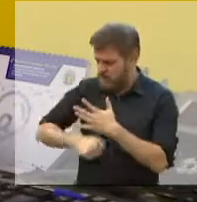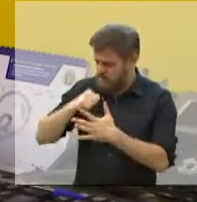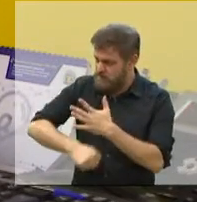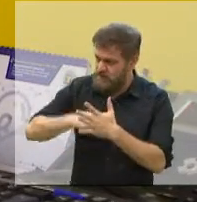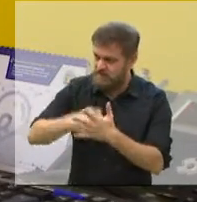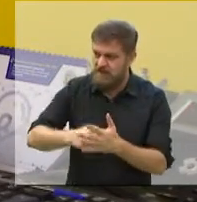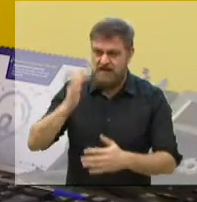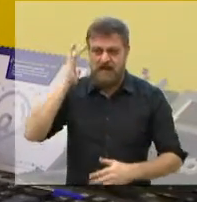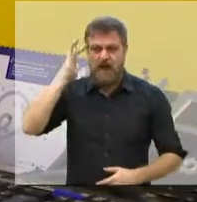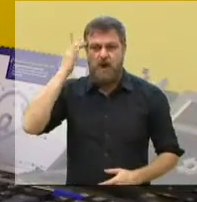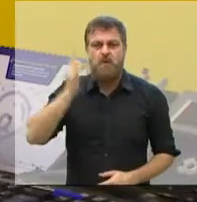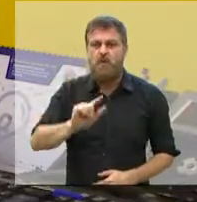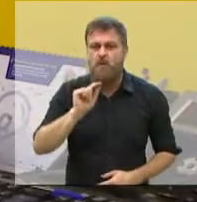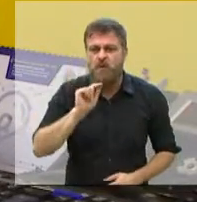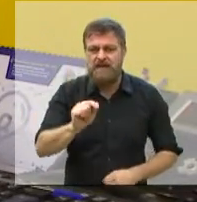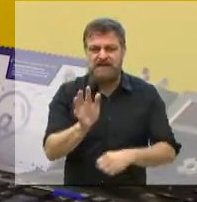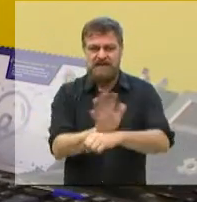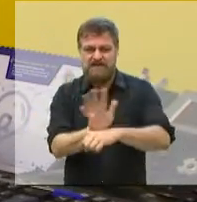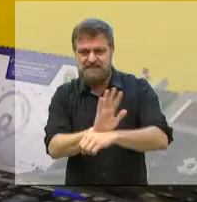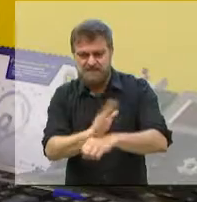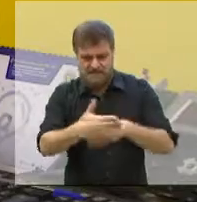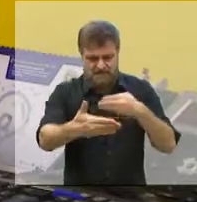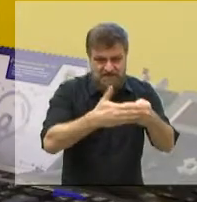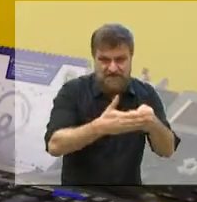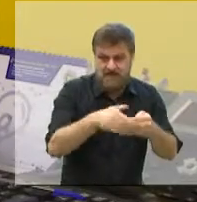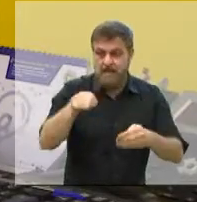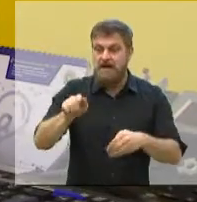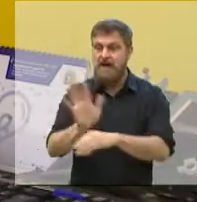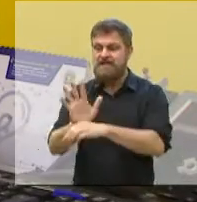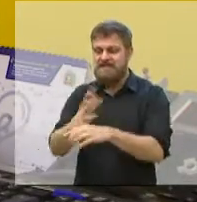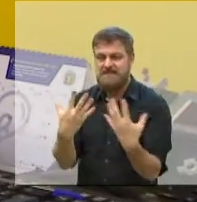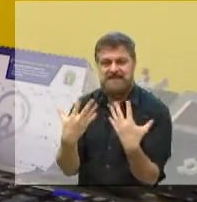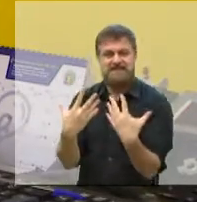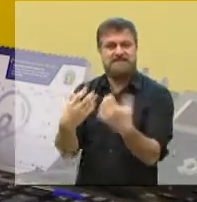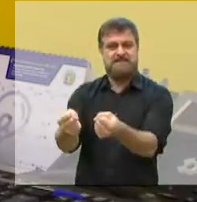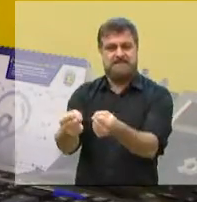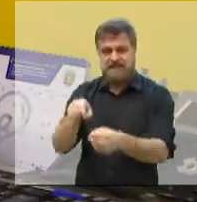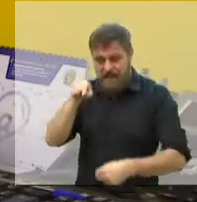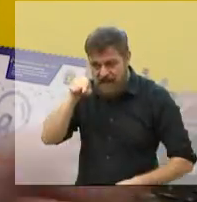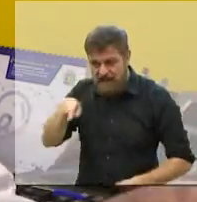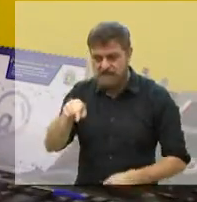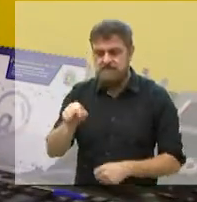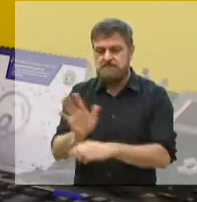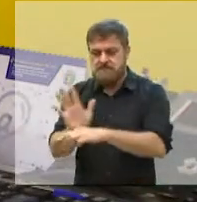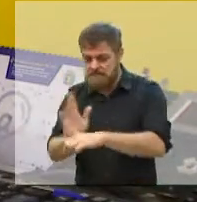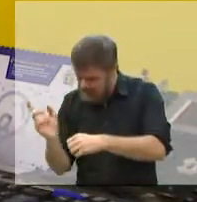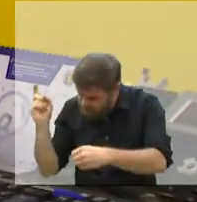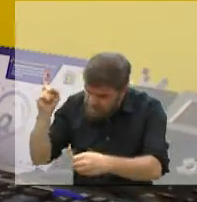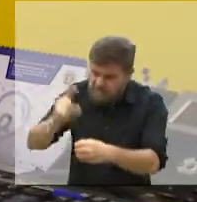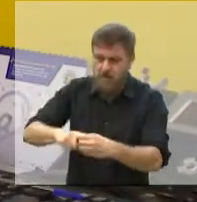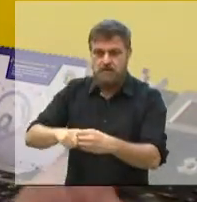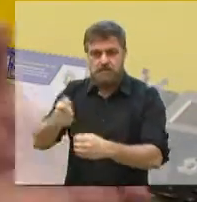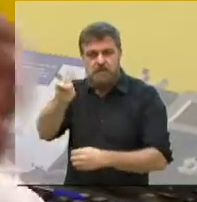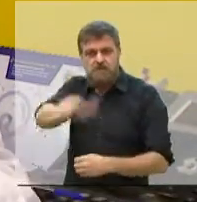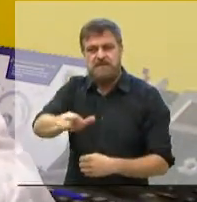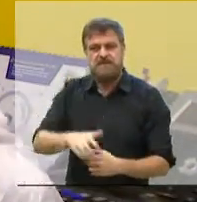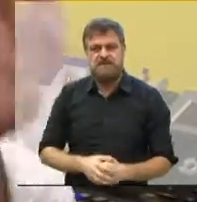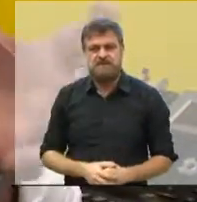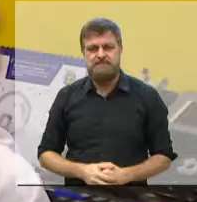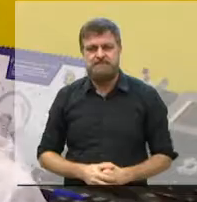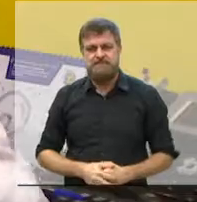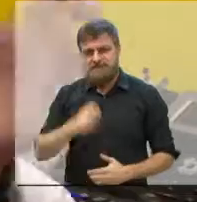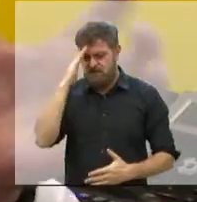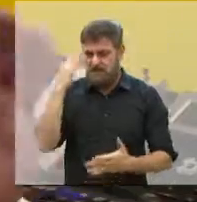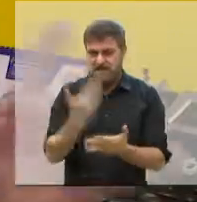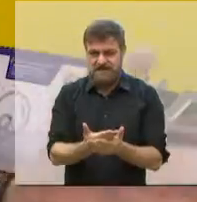sabe? Eu acho que um cinema fecha a porta aqui, mas outro abre lá. Esse fechou, eu volto nesse aqui. Quem sabe um dia eles